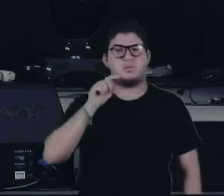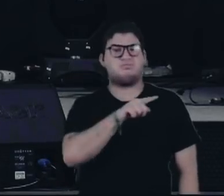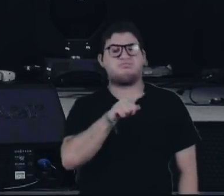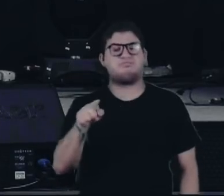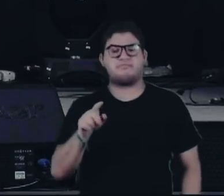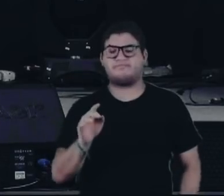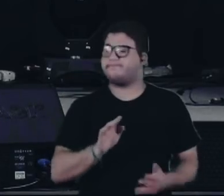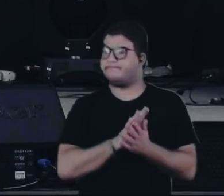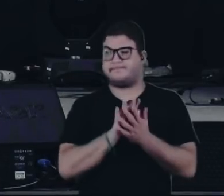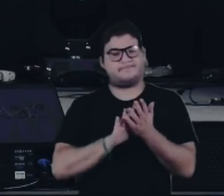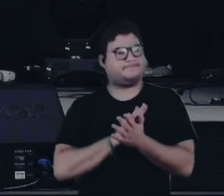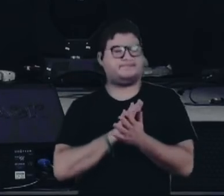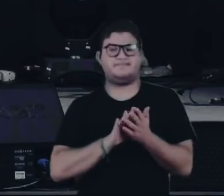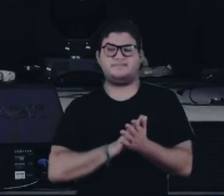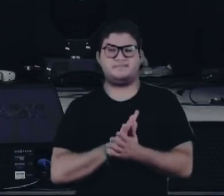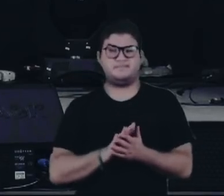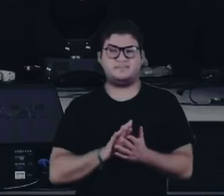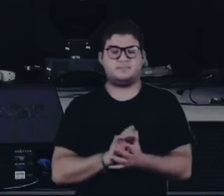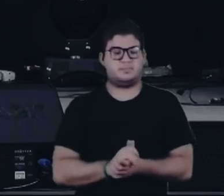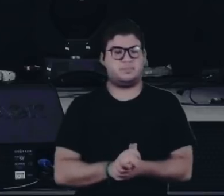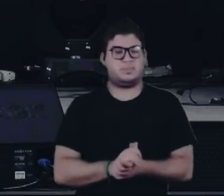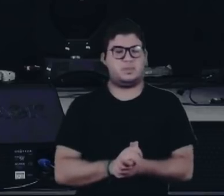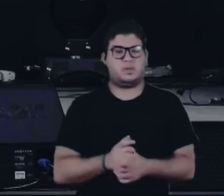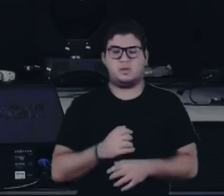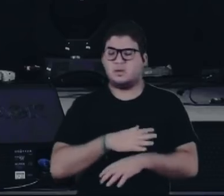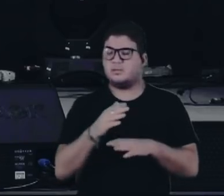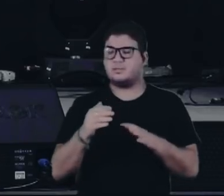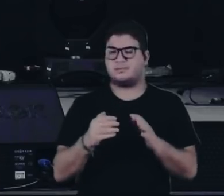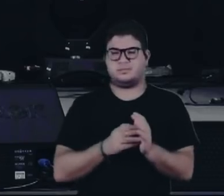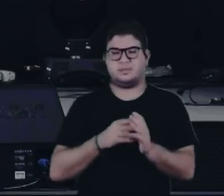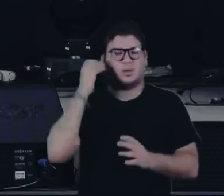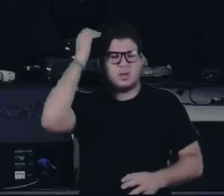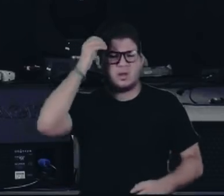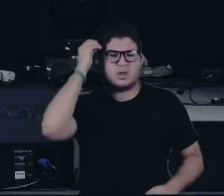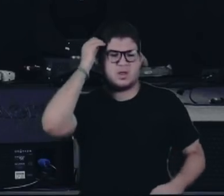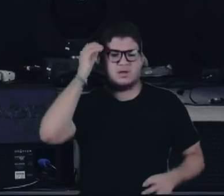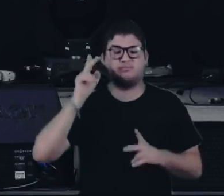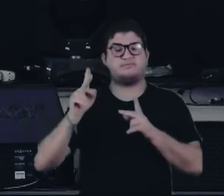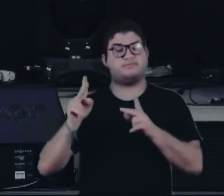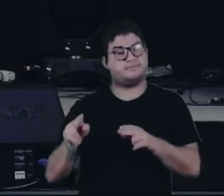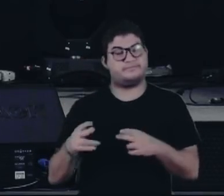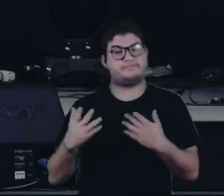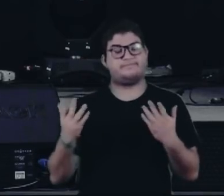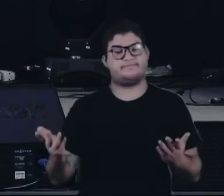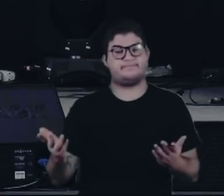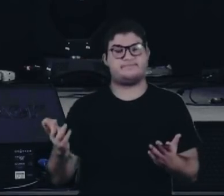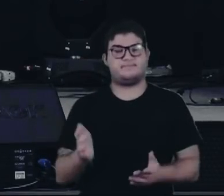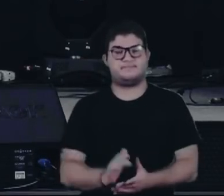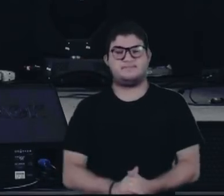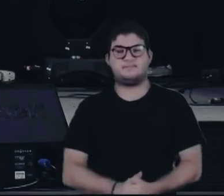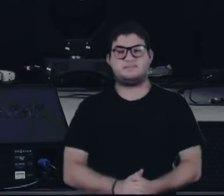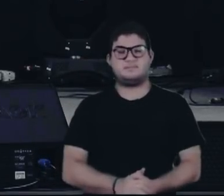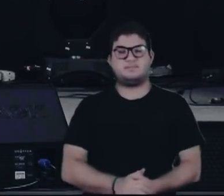Ninguém. Mas nem todos tiram o mesmo proveito dessas 24 horas.